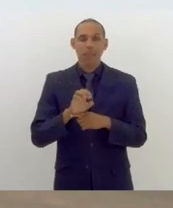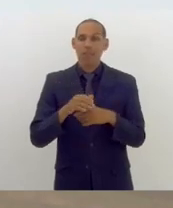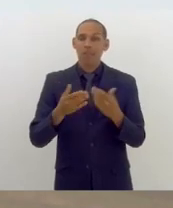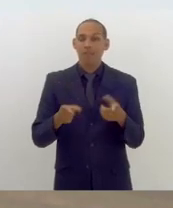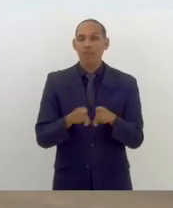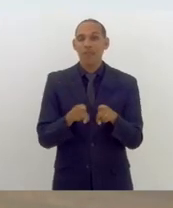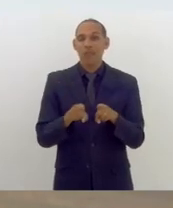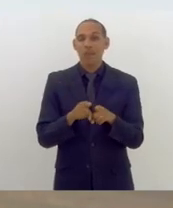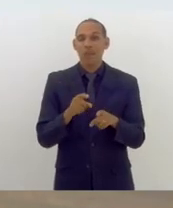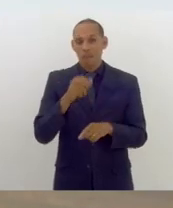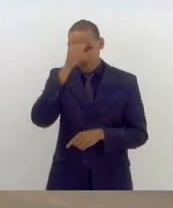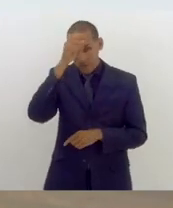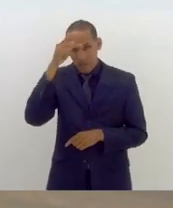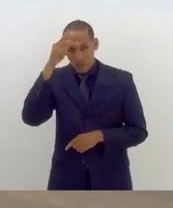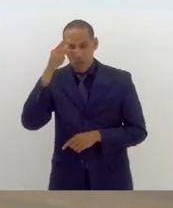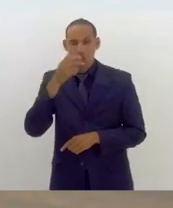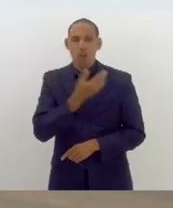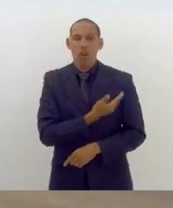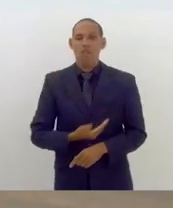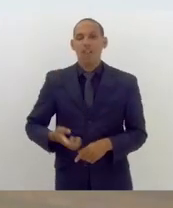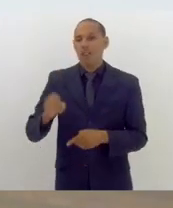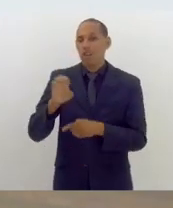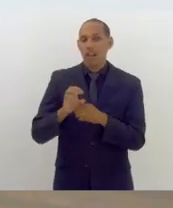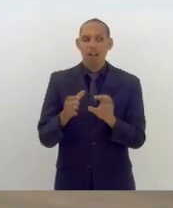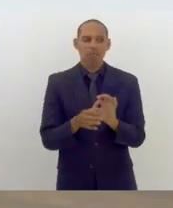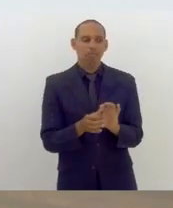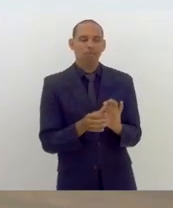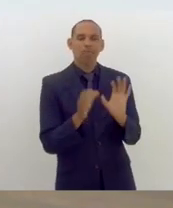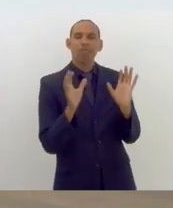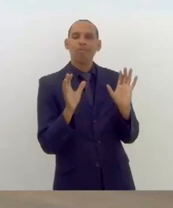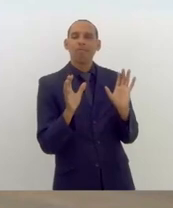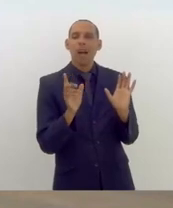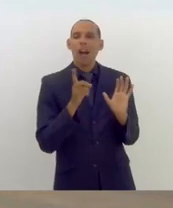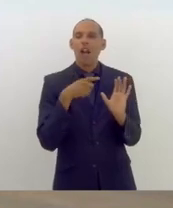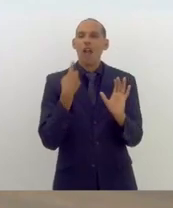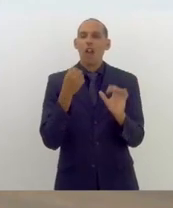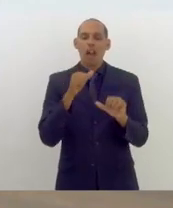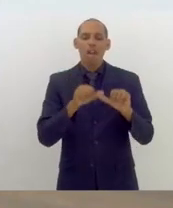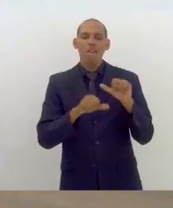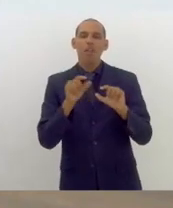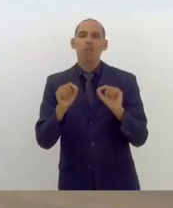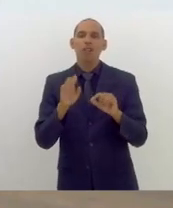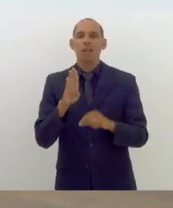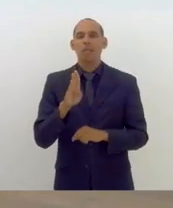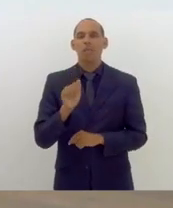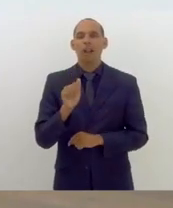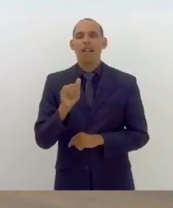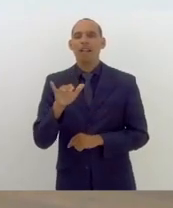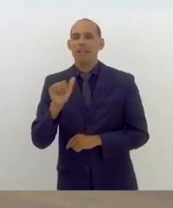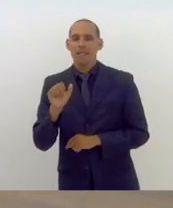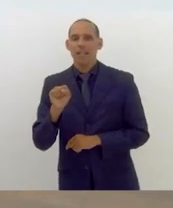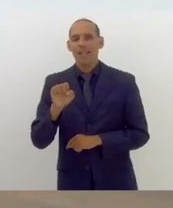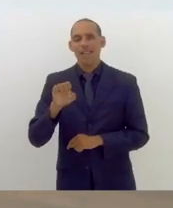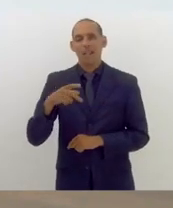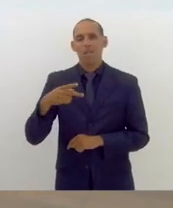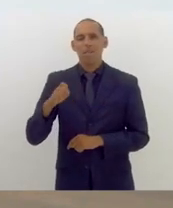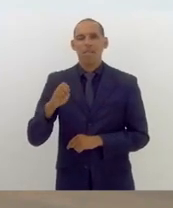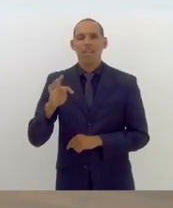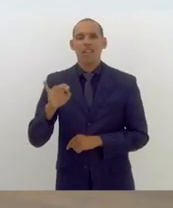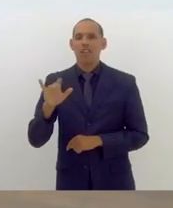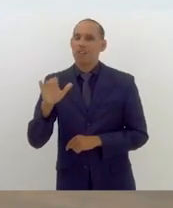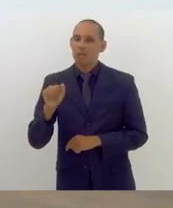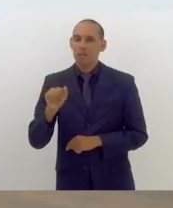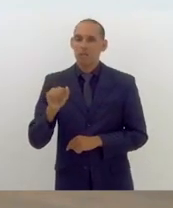e do Governo do Estado A Gente Está transformando a Baía de Sepetiba Há muitas décadas